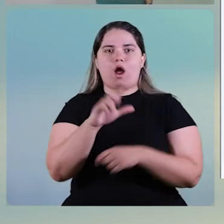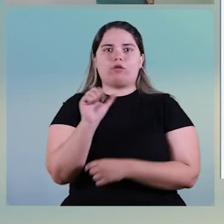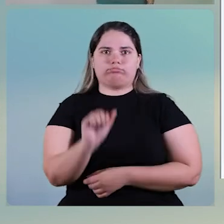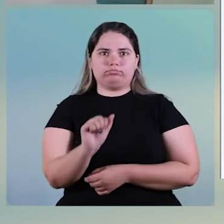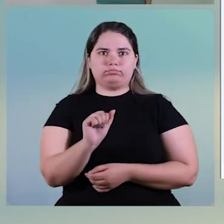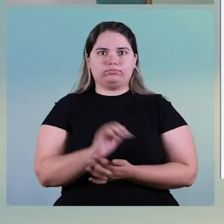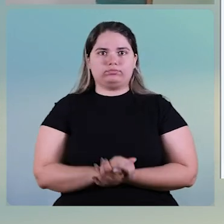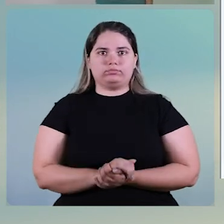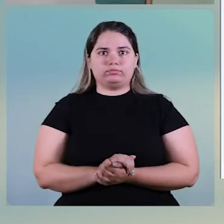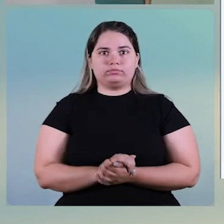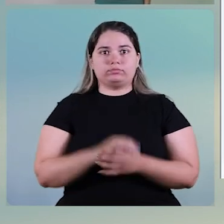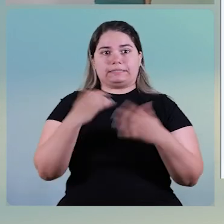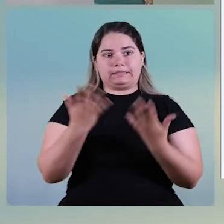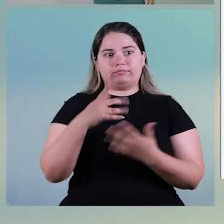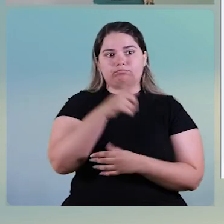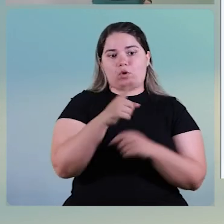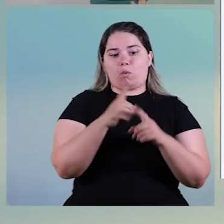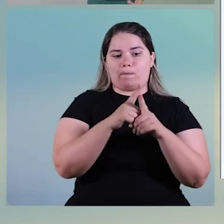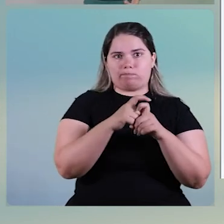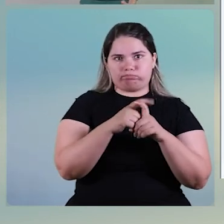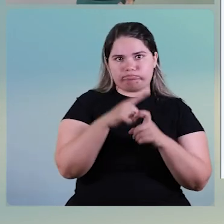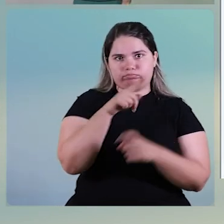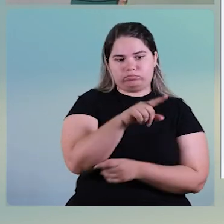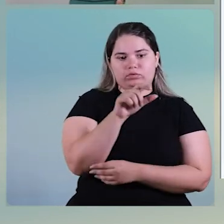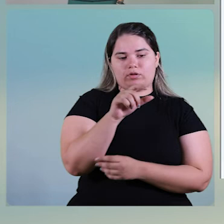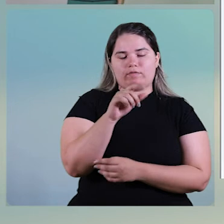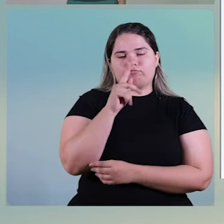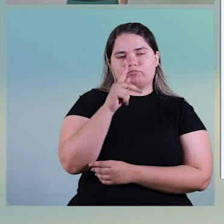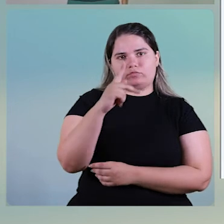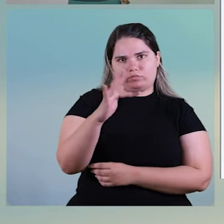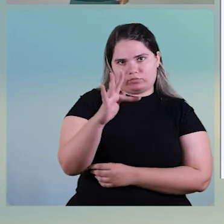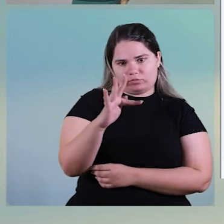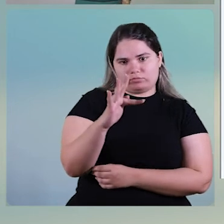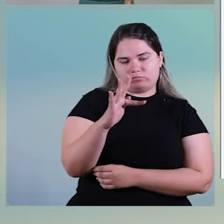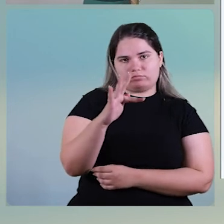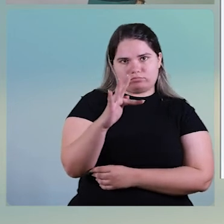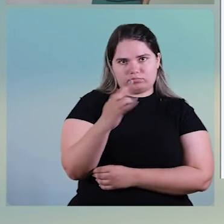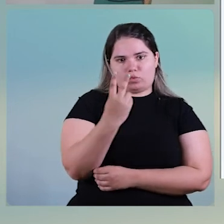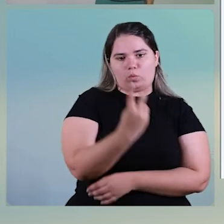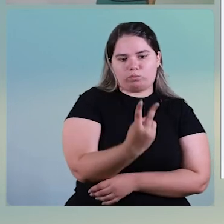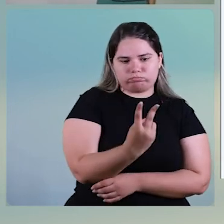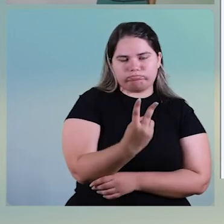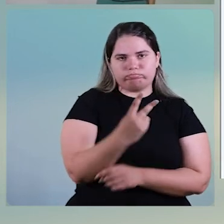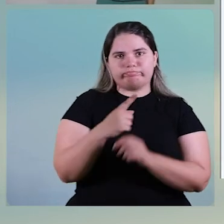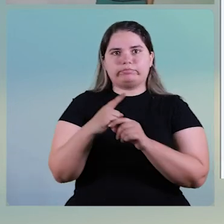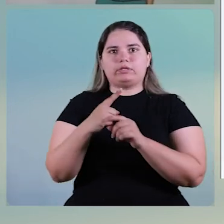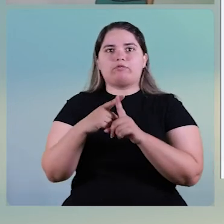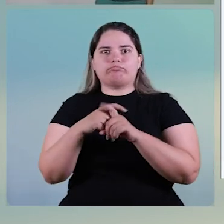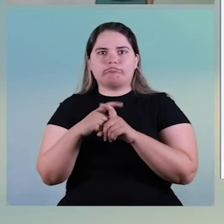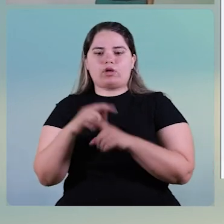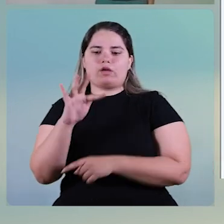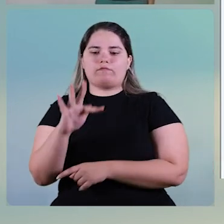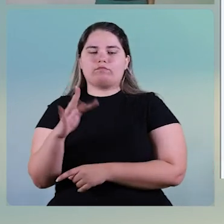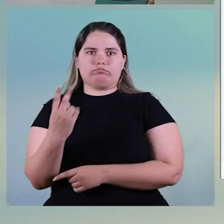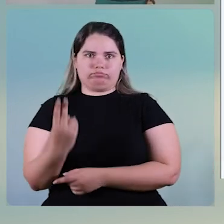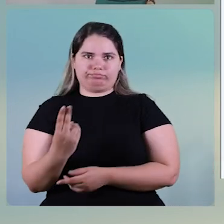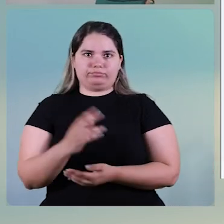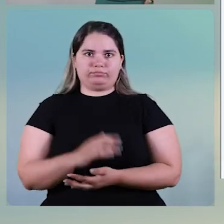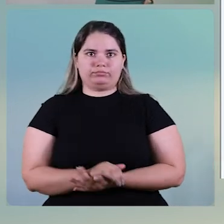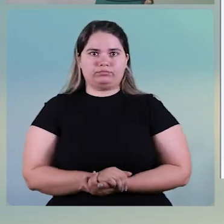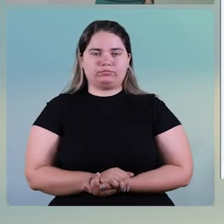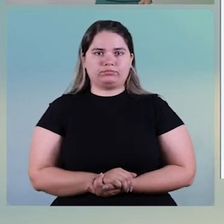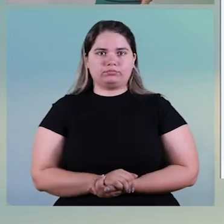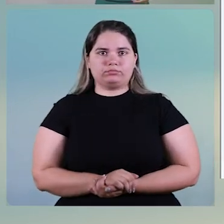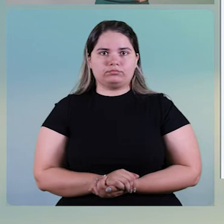ao ponto A é o produto da força F2 pela distância x2. Com